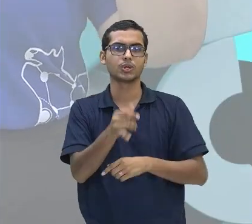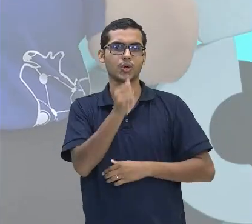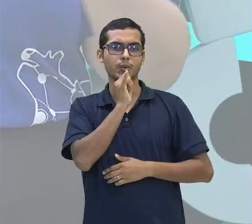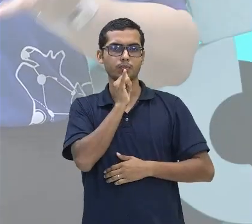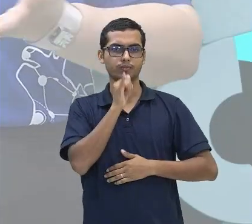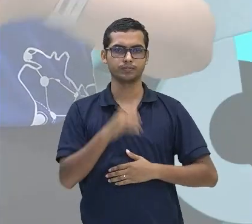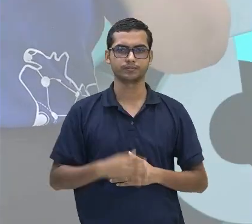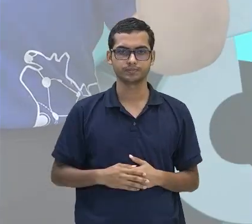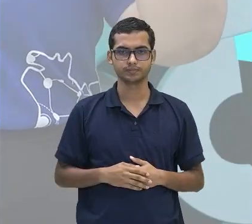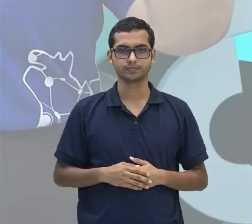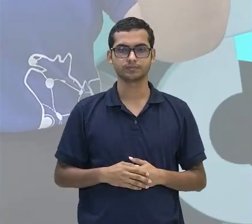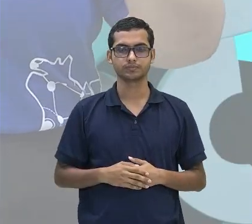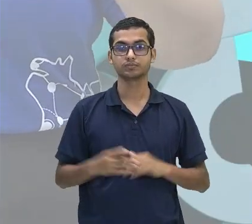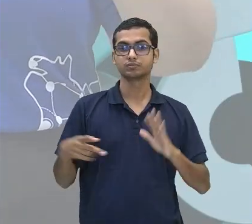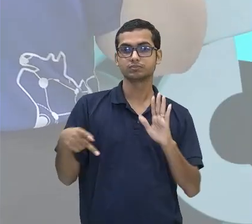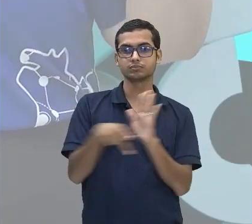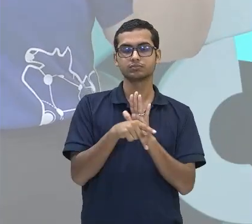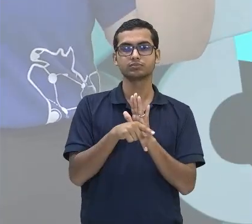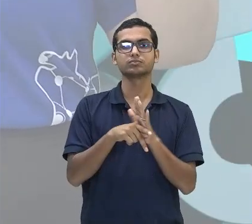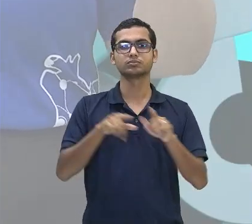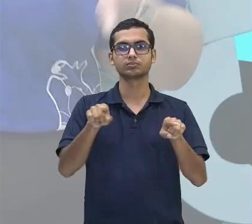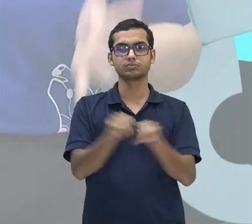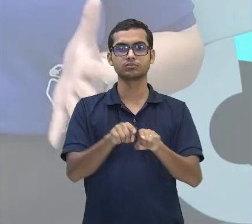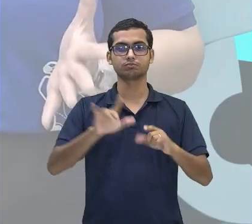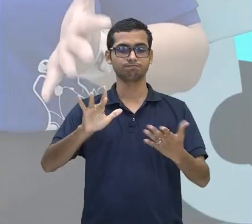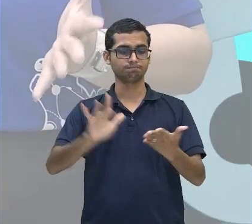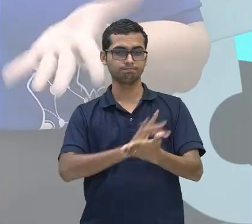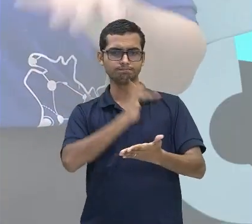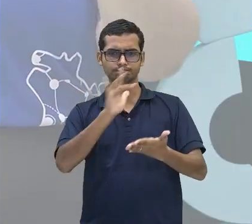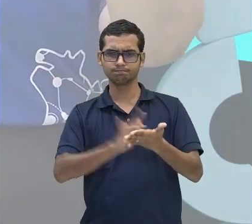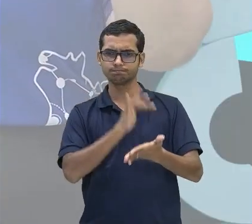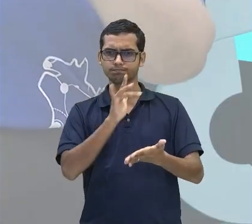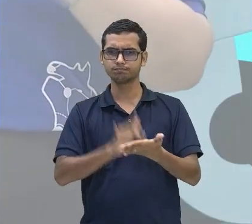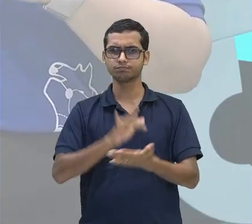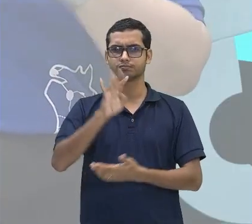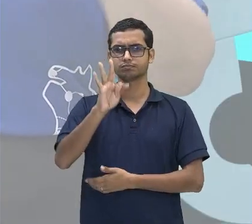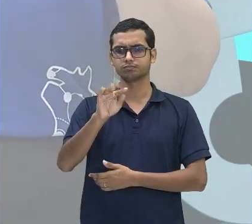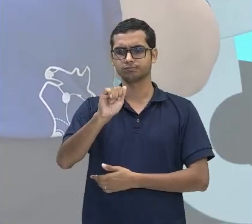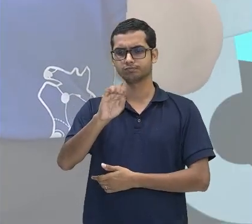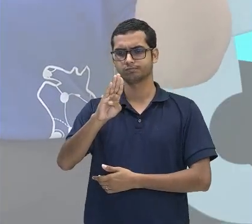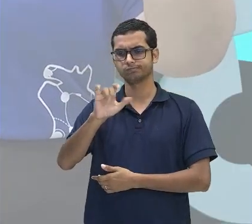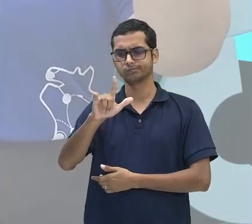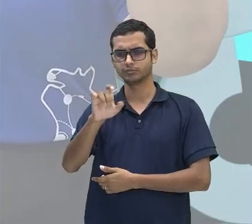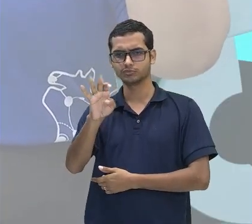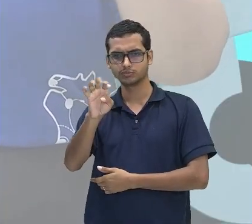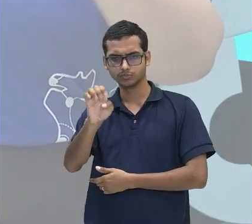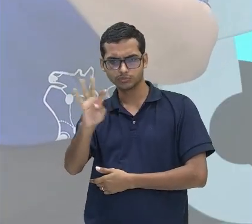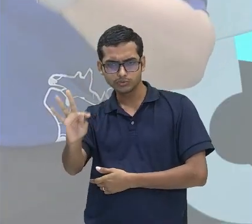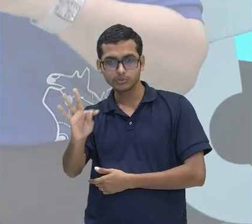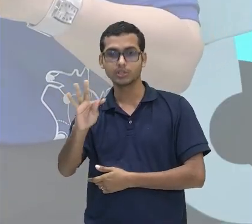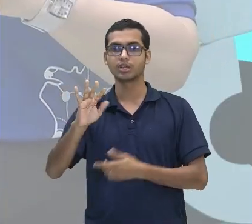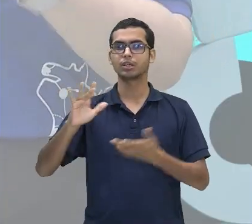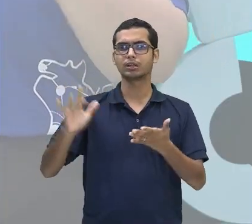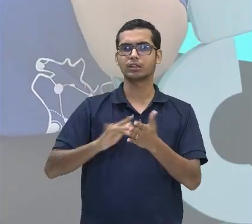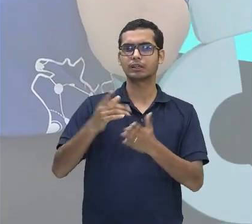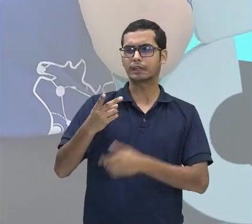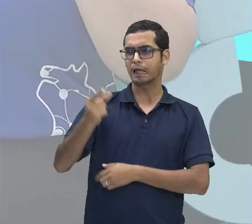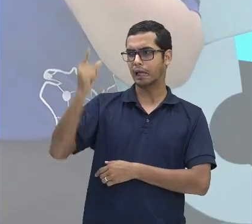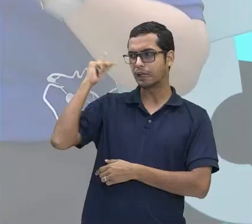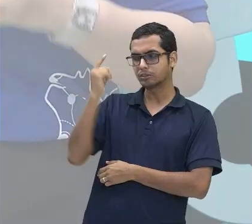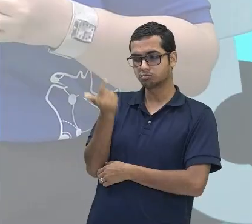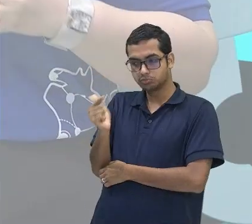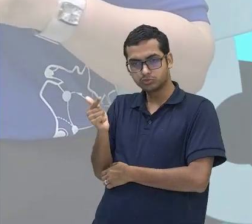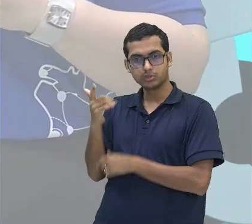os tablets foram introduzidos. Até então era um produto que não existia e de repente se tornou algo que você queria muito,